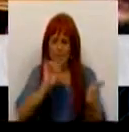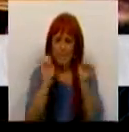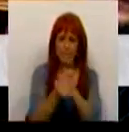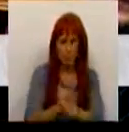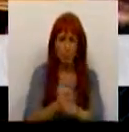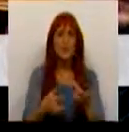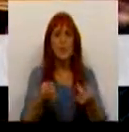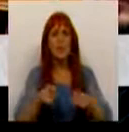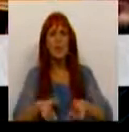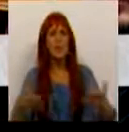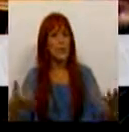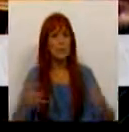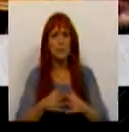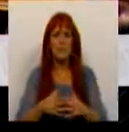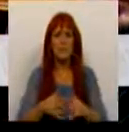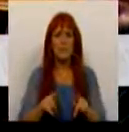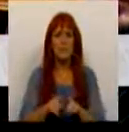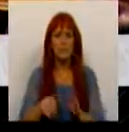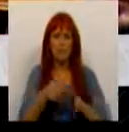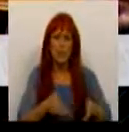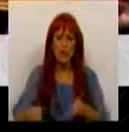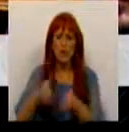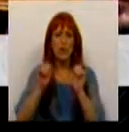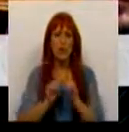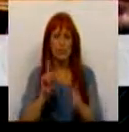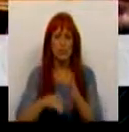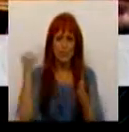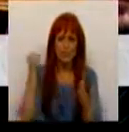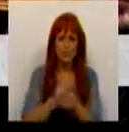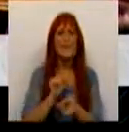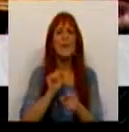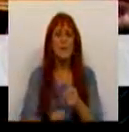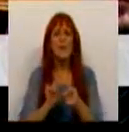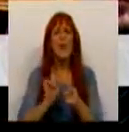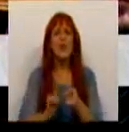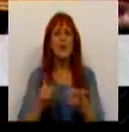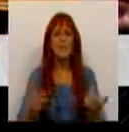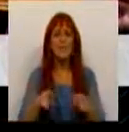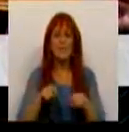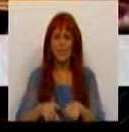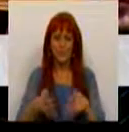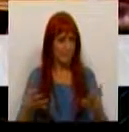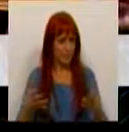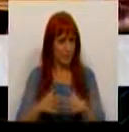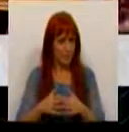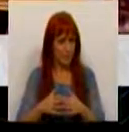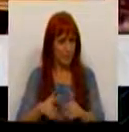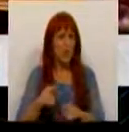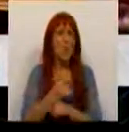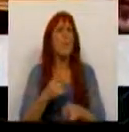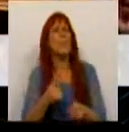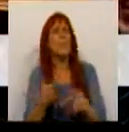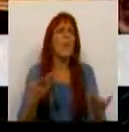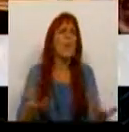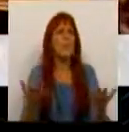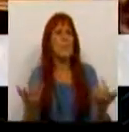mudança. E também com estratégias vinculativas para que o argumento, e